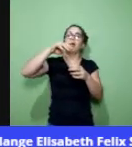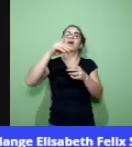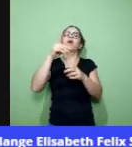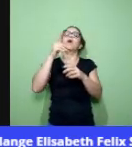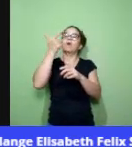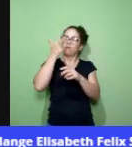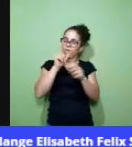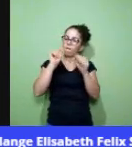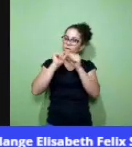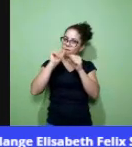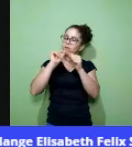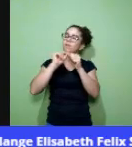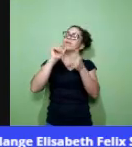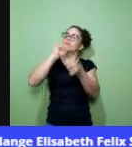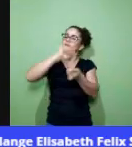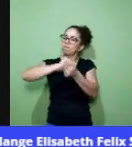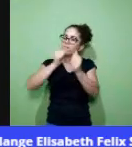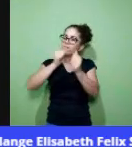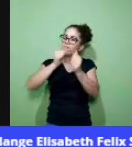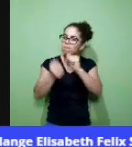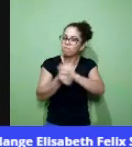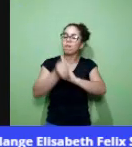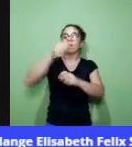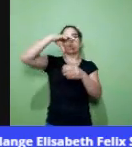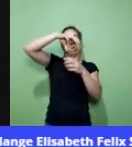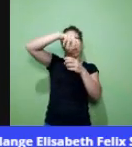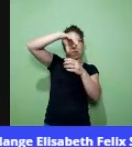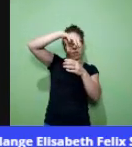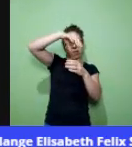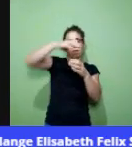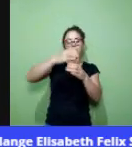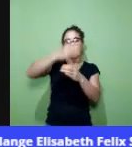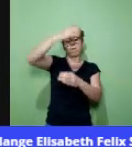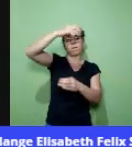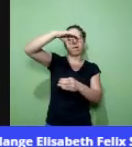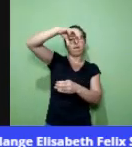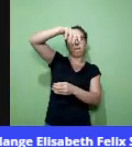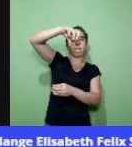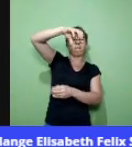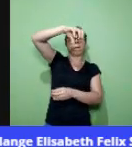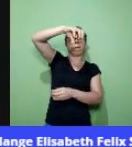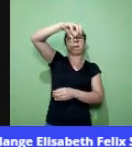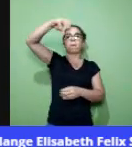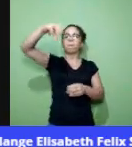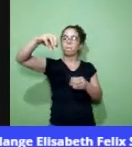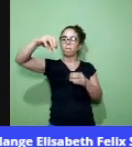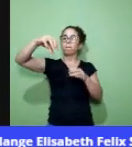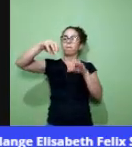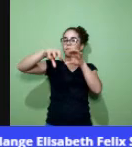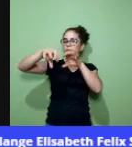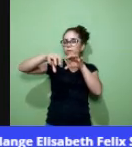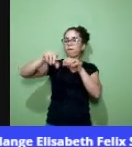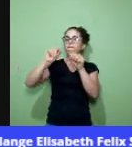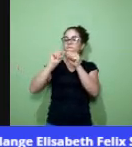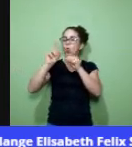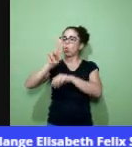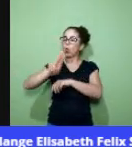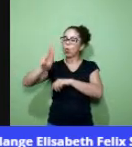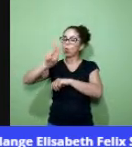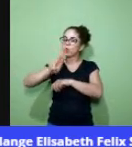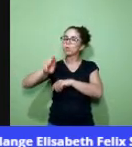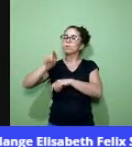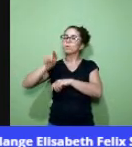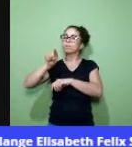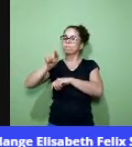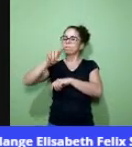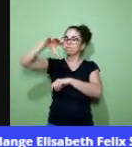gente pode estar trabalhando com as tampinhas. Se for fazer uma subtração, também pode estar trabalhando com as tampinhas, né? Uma situação